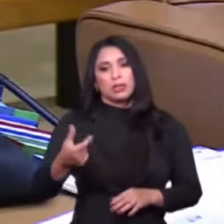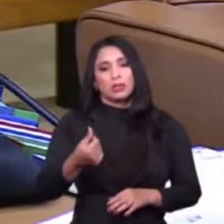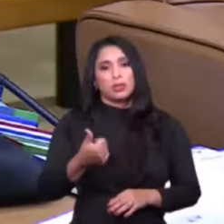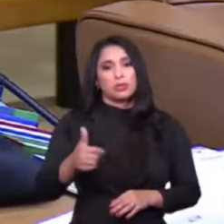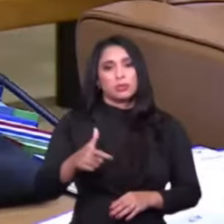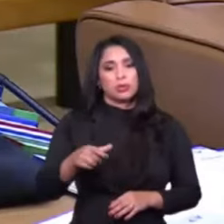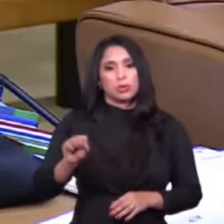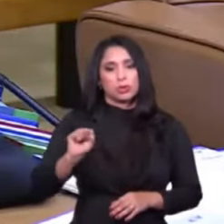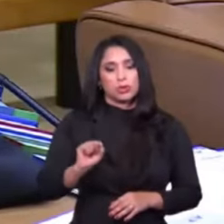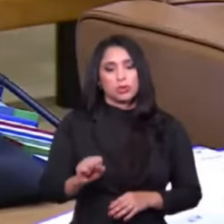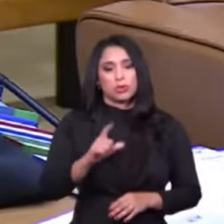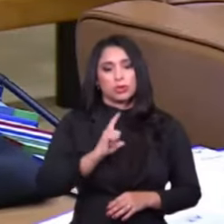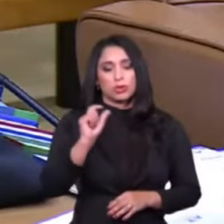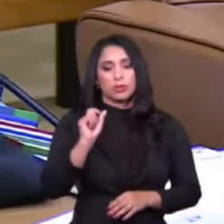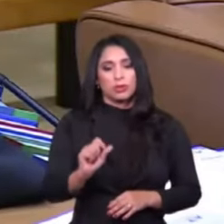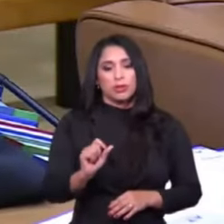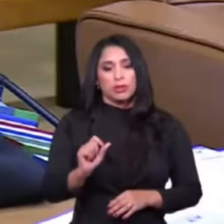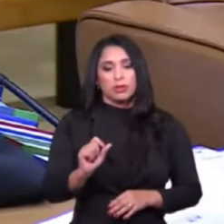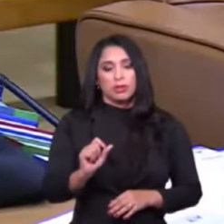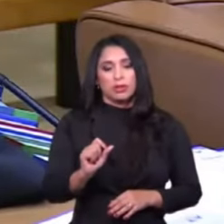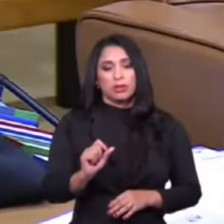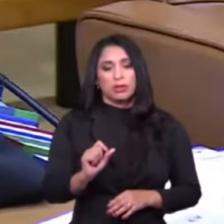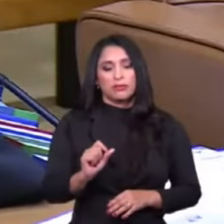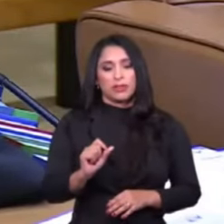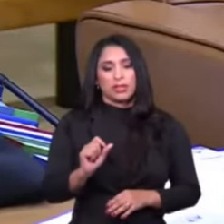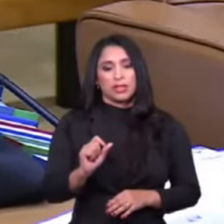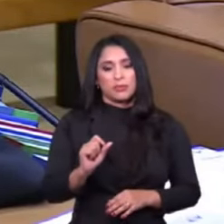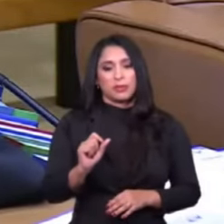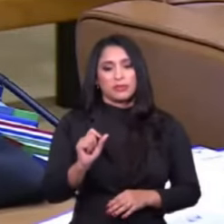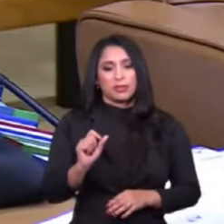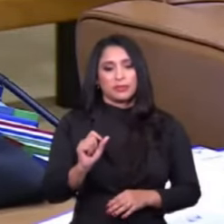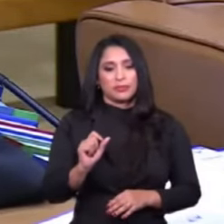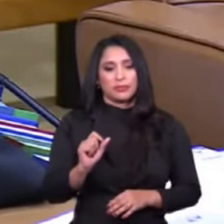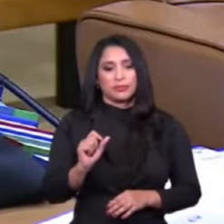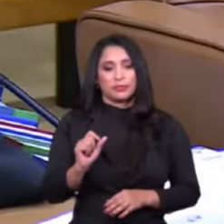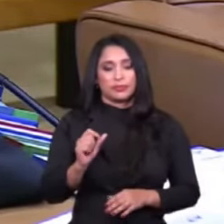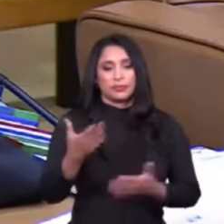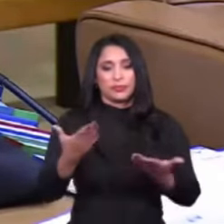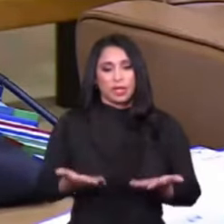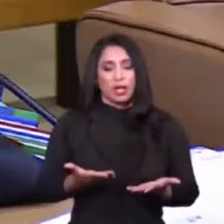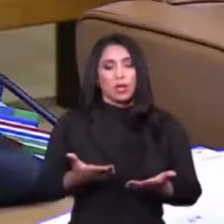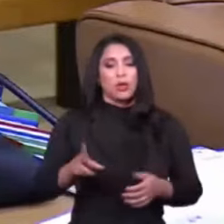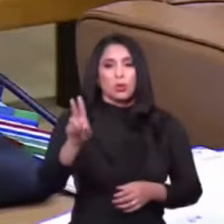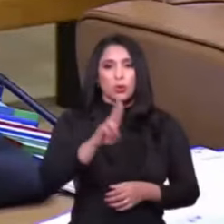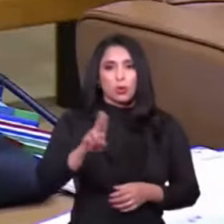E as admissões para transtornos psicóticos relacionados à cannabis